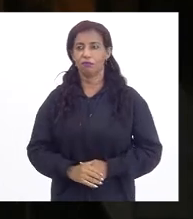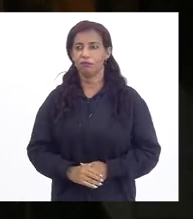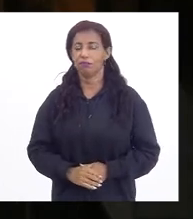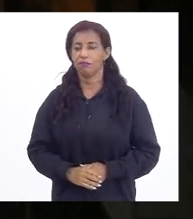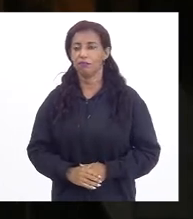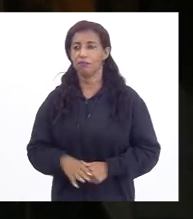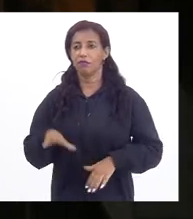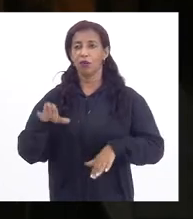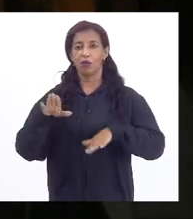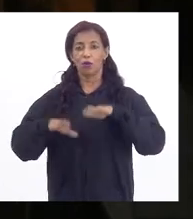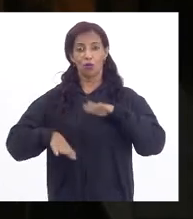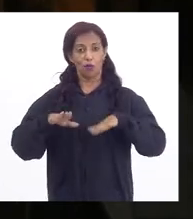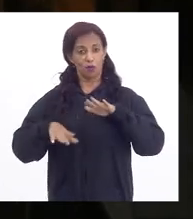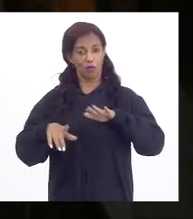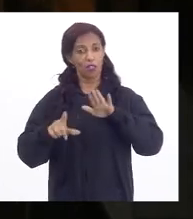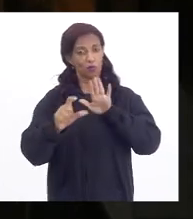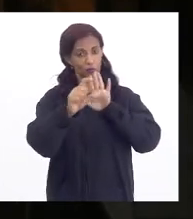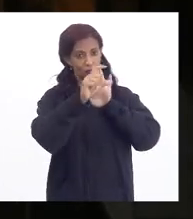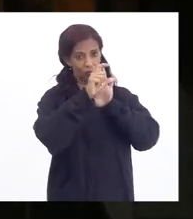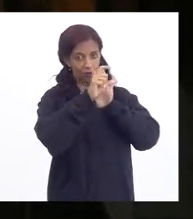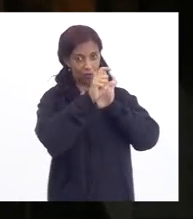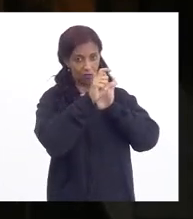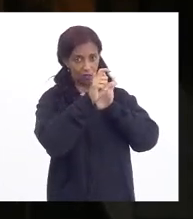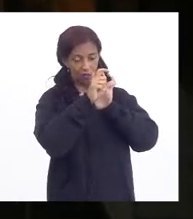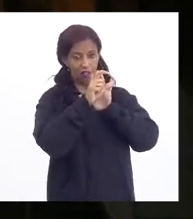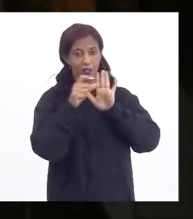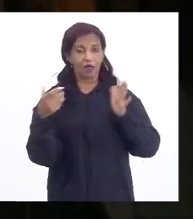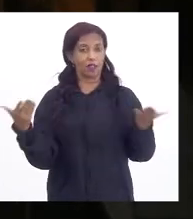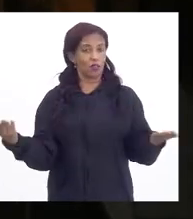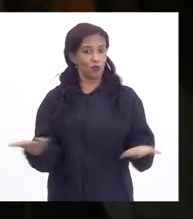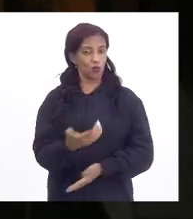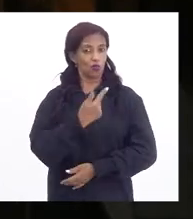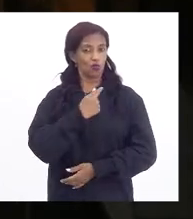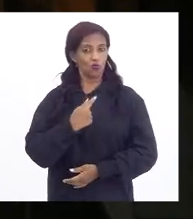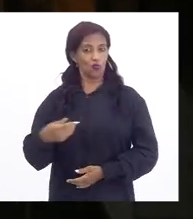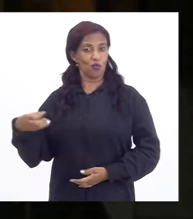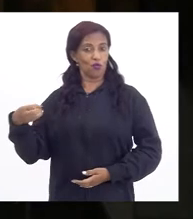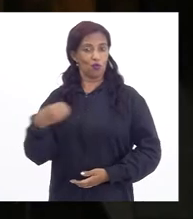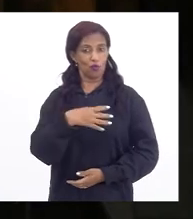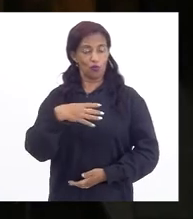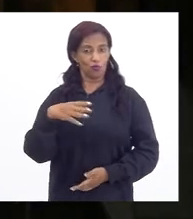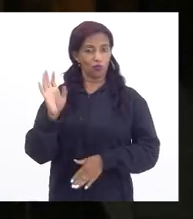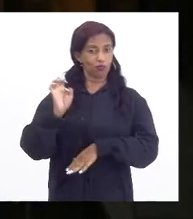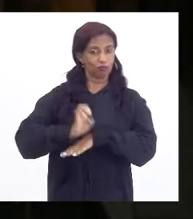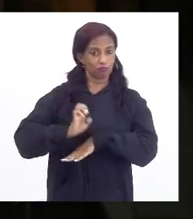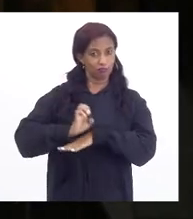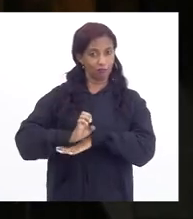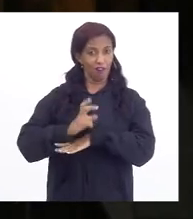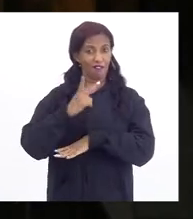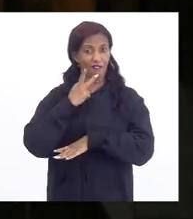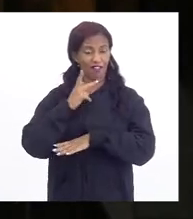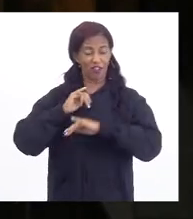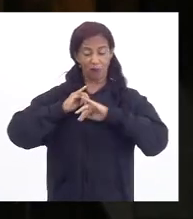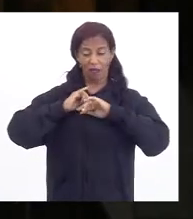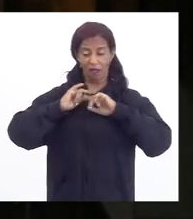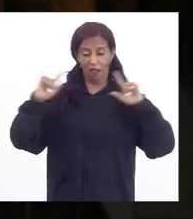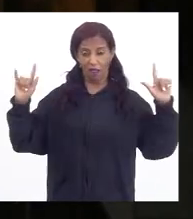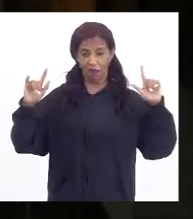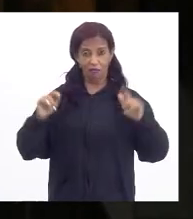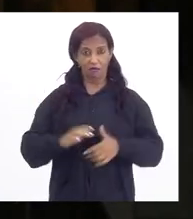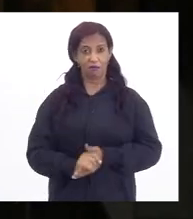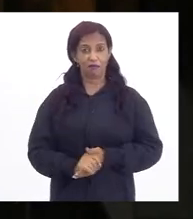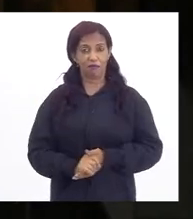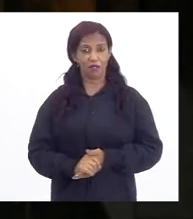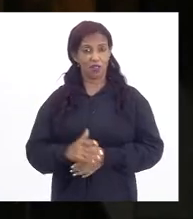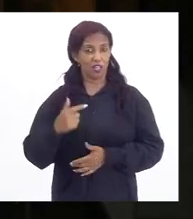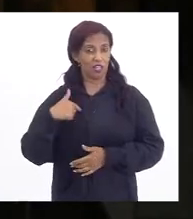O mesmo item que o atual governo do Estado faz alarde que